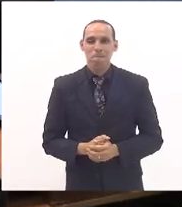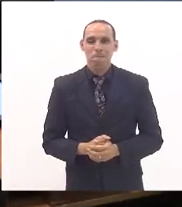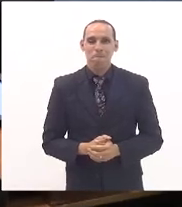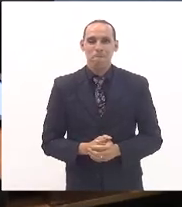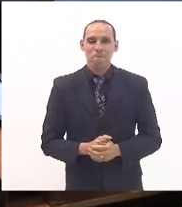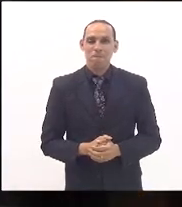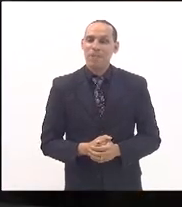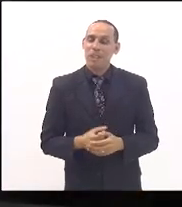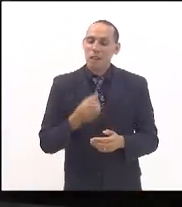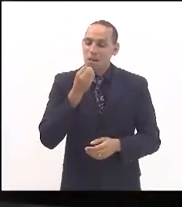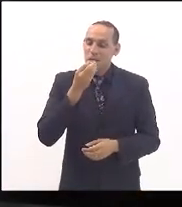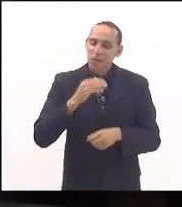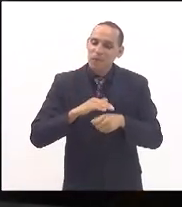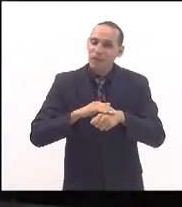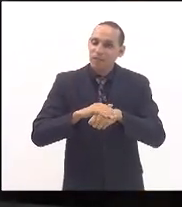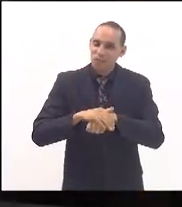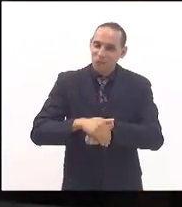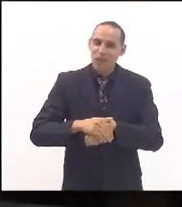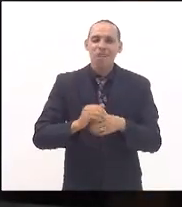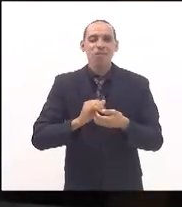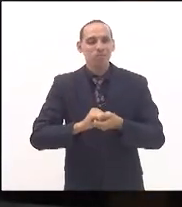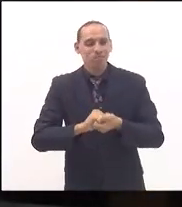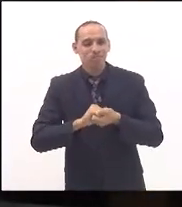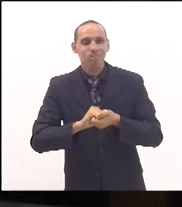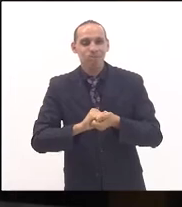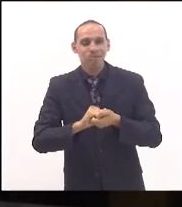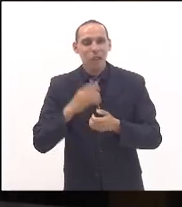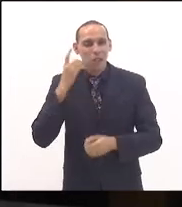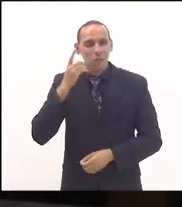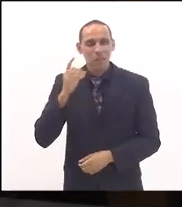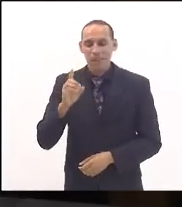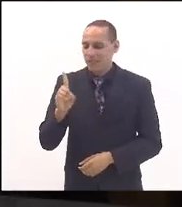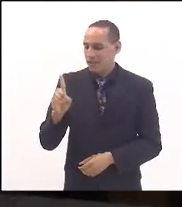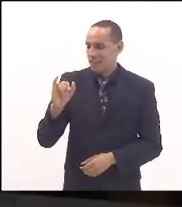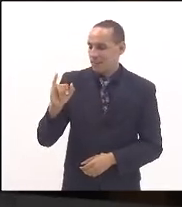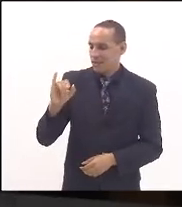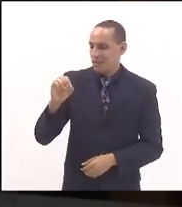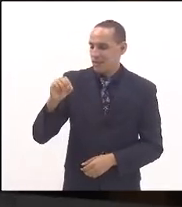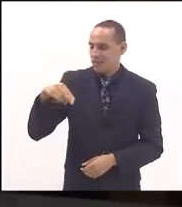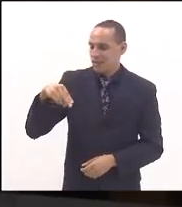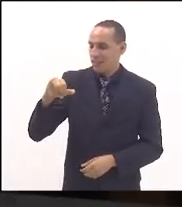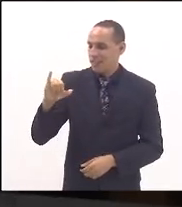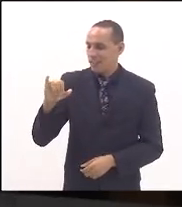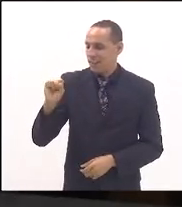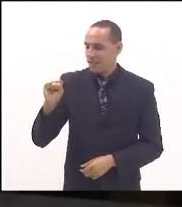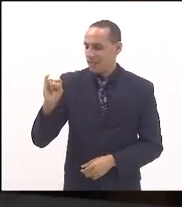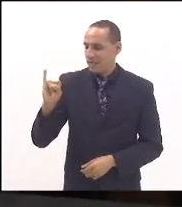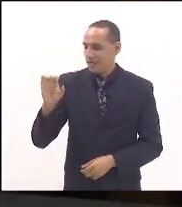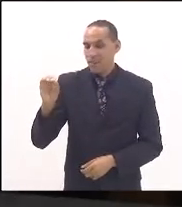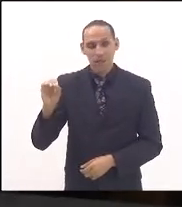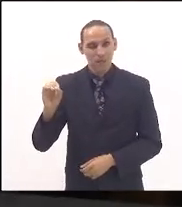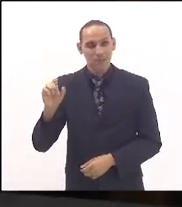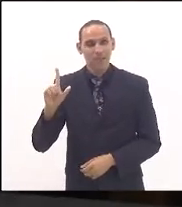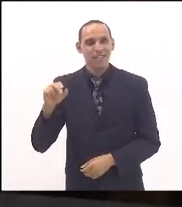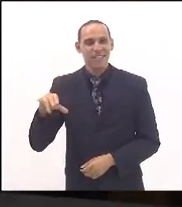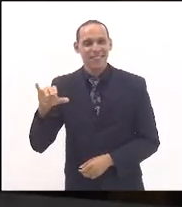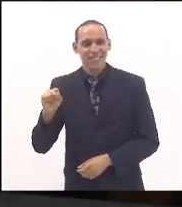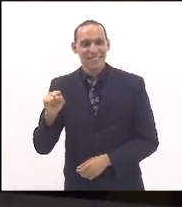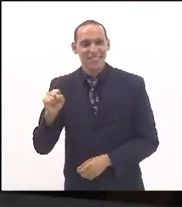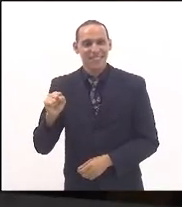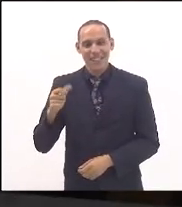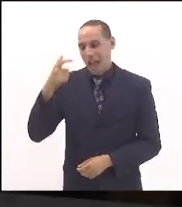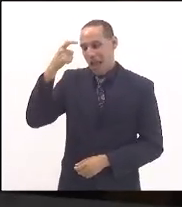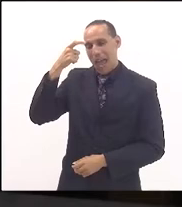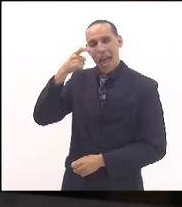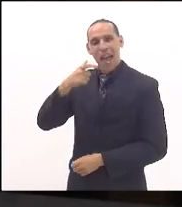Oi Ricardo Boa noite eu vou comprimentar Deputado de Miss Lins não só pelo novo look mas